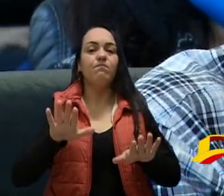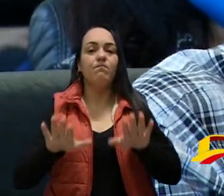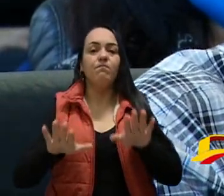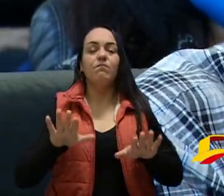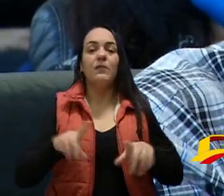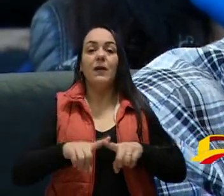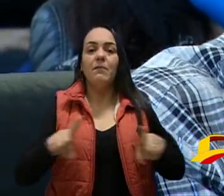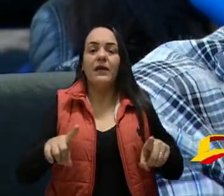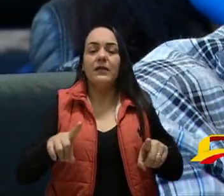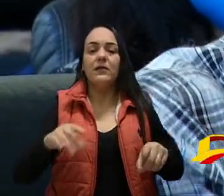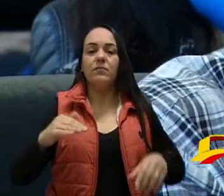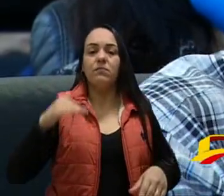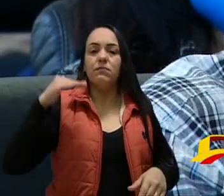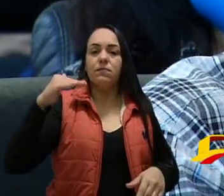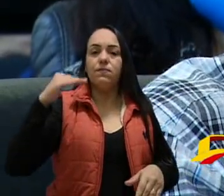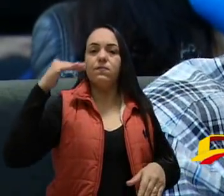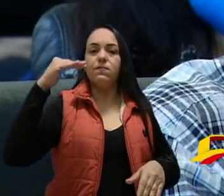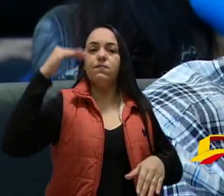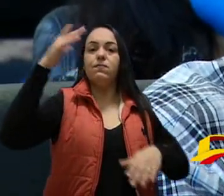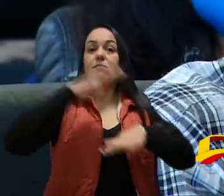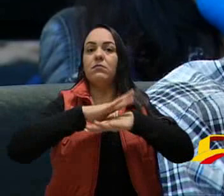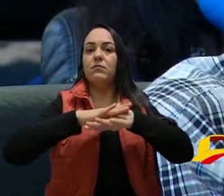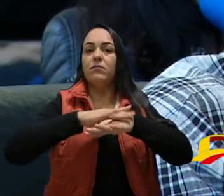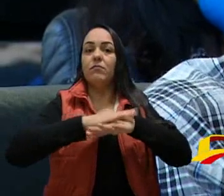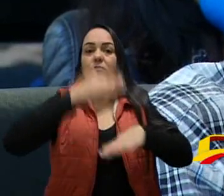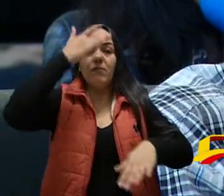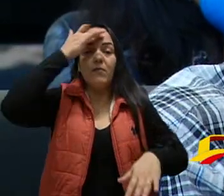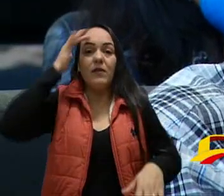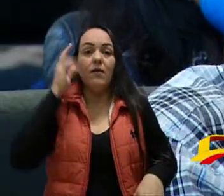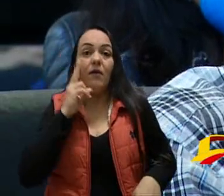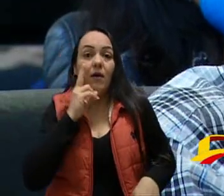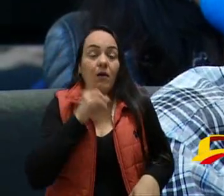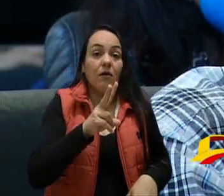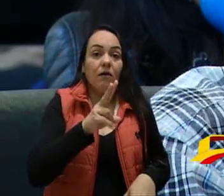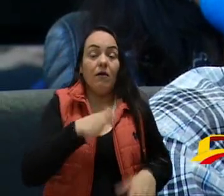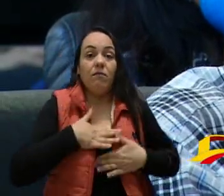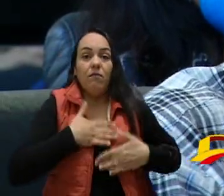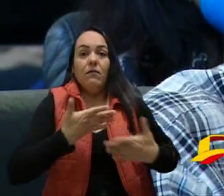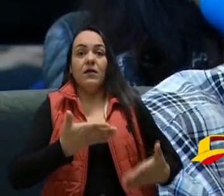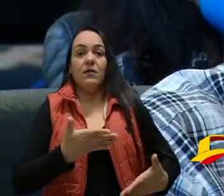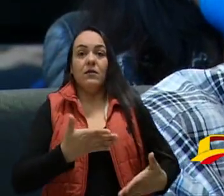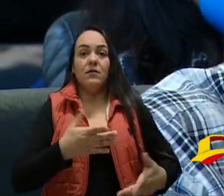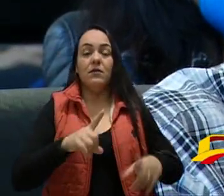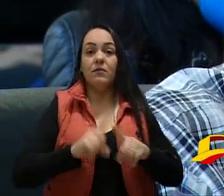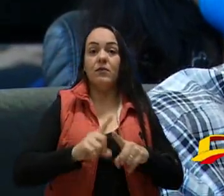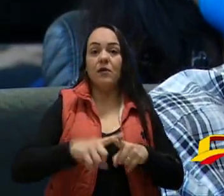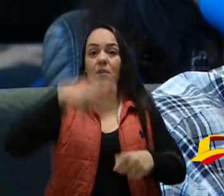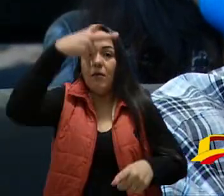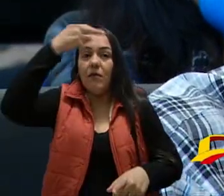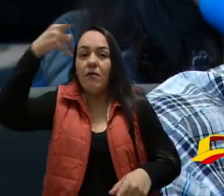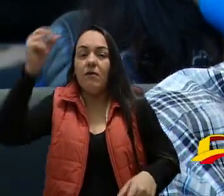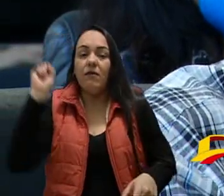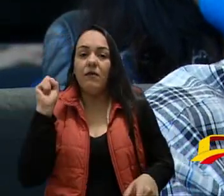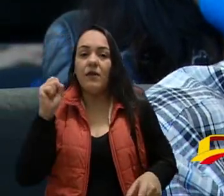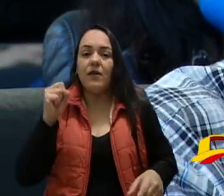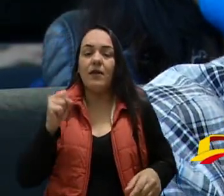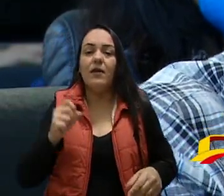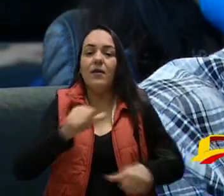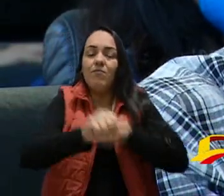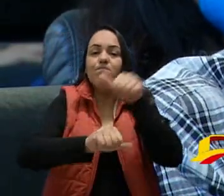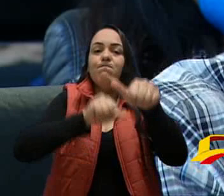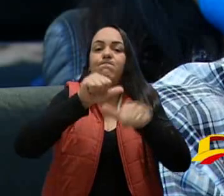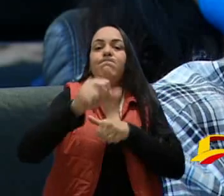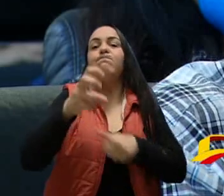faz os caras estão aumentando muito e aí me estranha me assusta é a prefeita querer